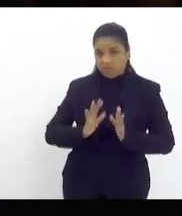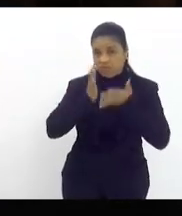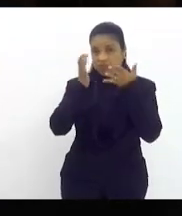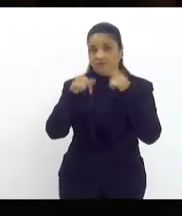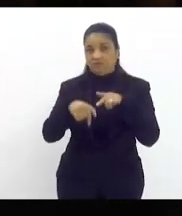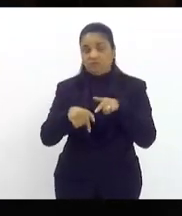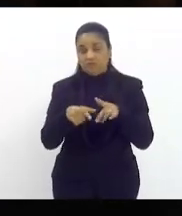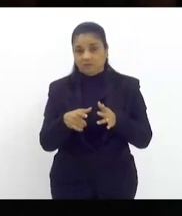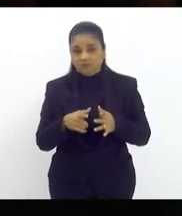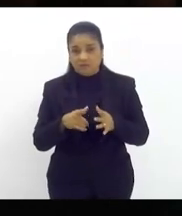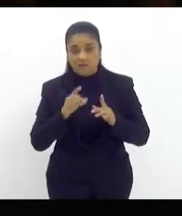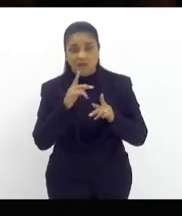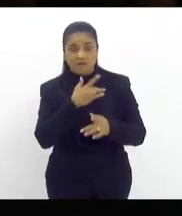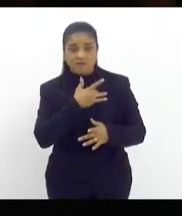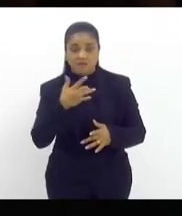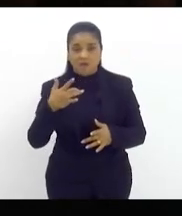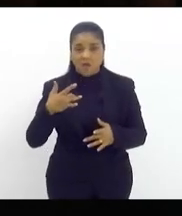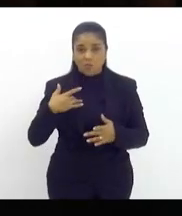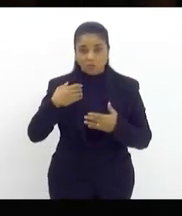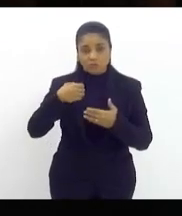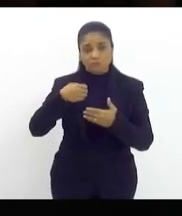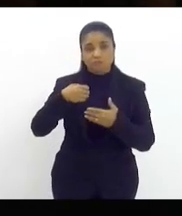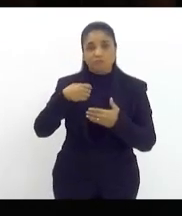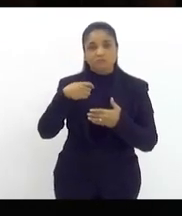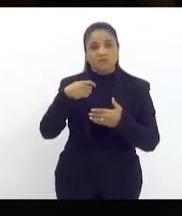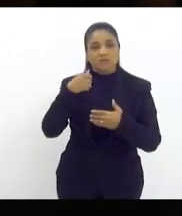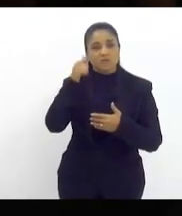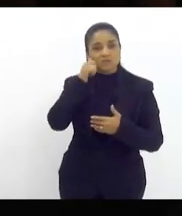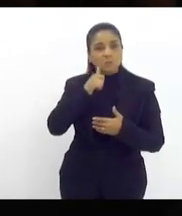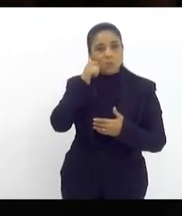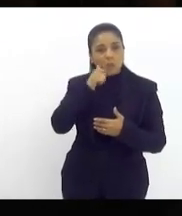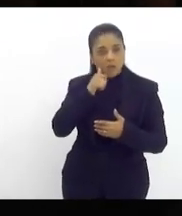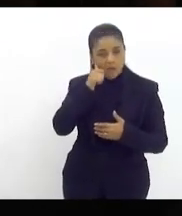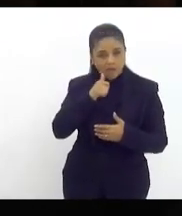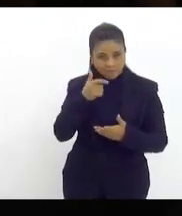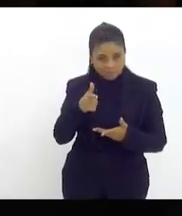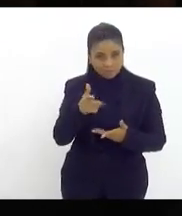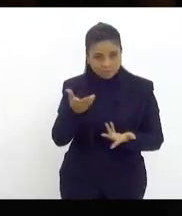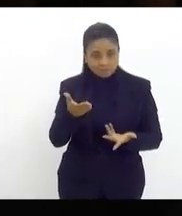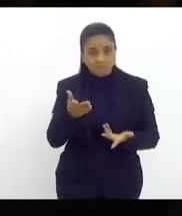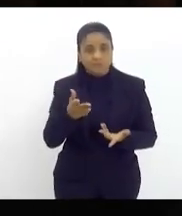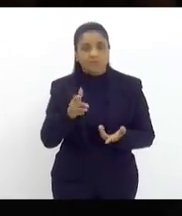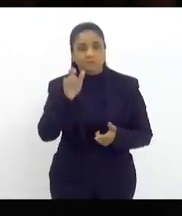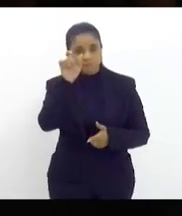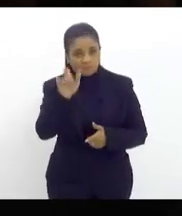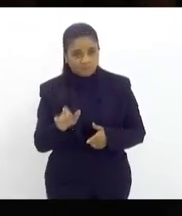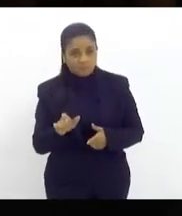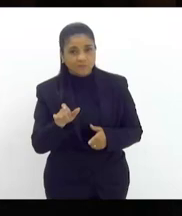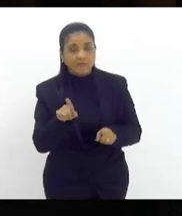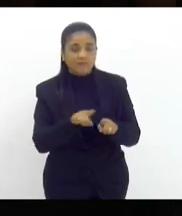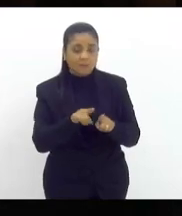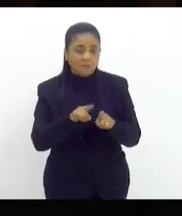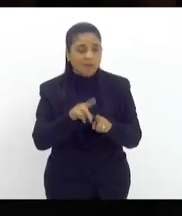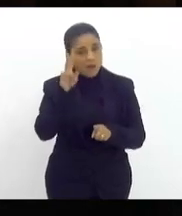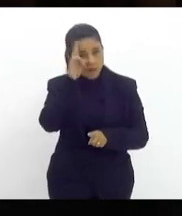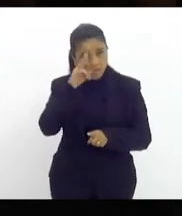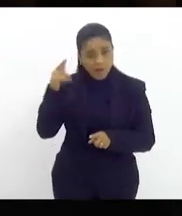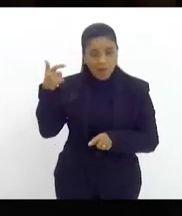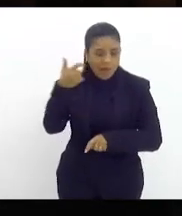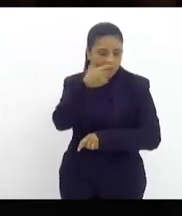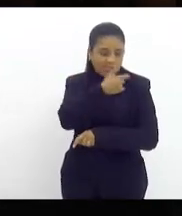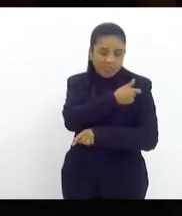à saúde reprodutiva das nossas mulheres. Mas não só isso, a gente precisa lembrar do anestesista que